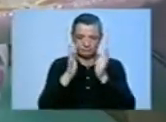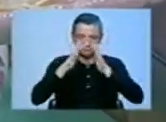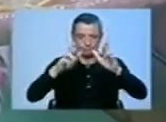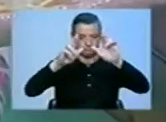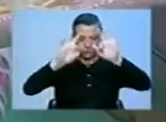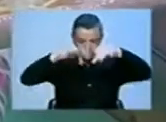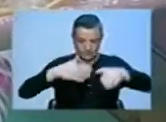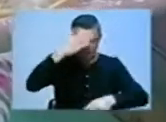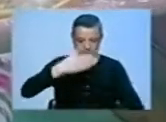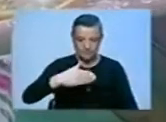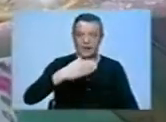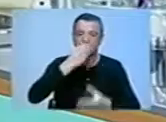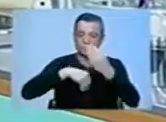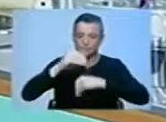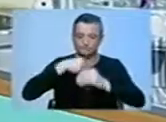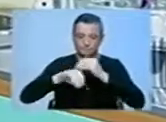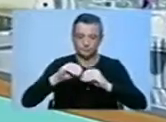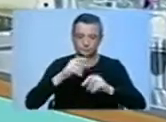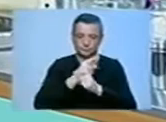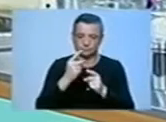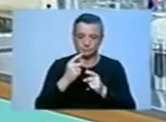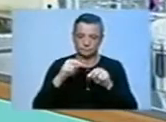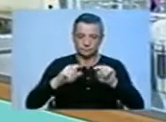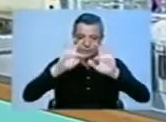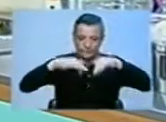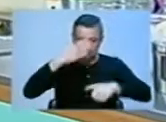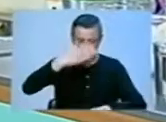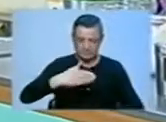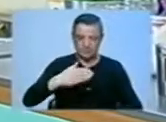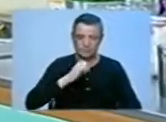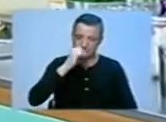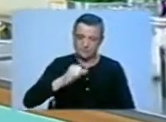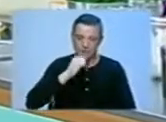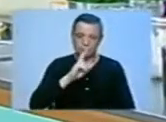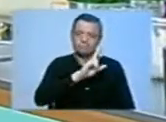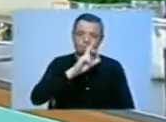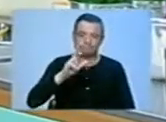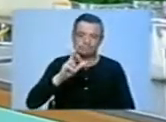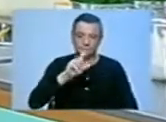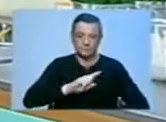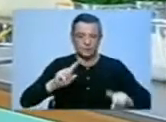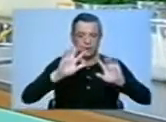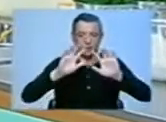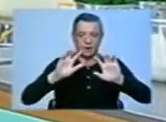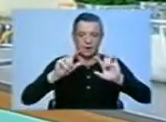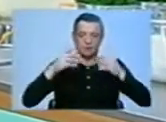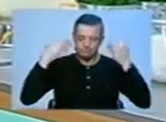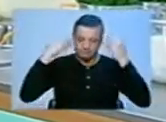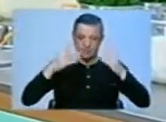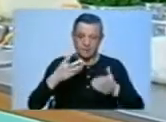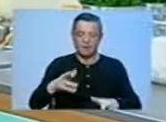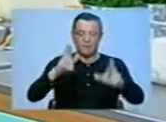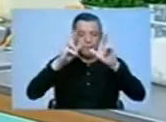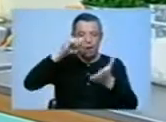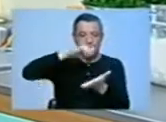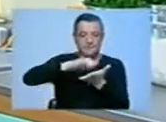gastronômica por exemplo dos programa não estive lá é não não vou ver não é só desfrutar argentina porque vai ser bom apetite